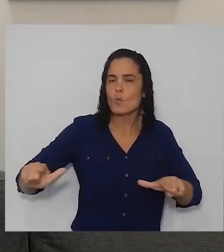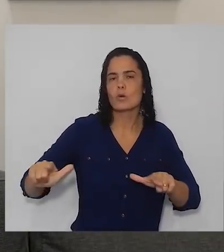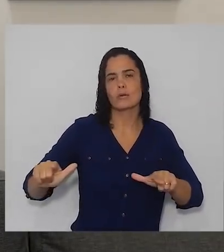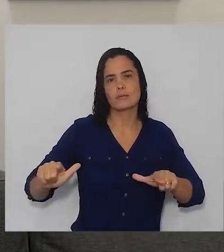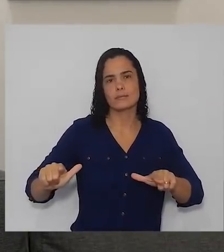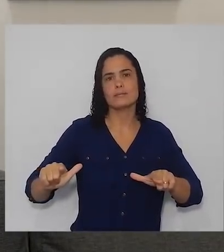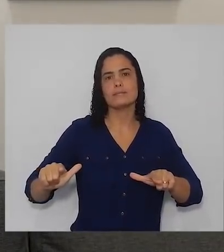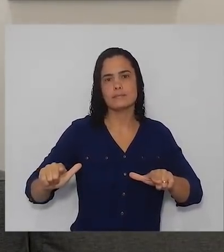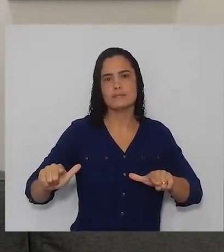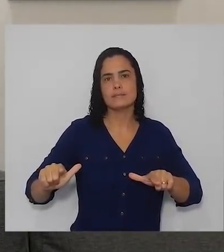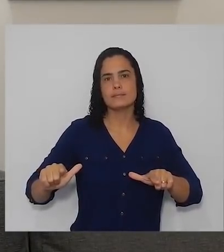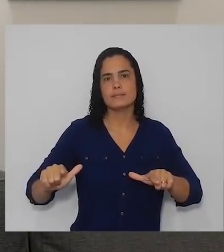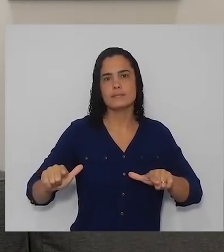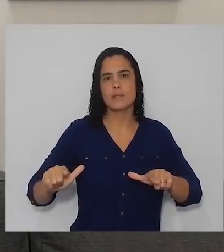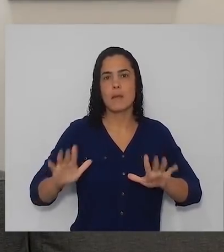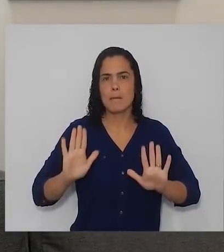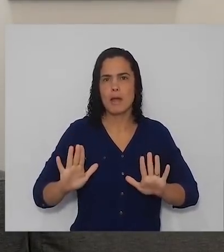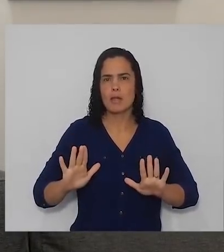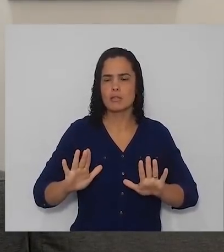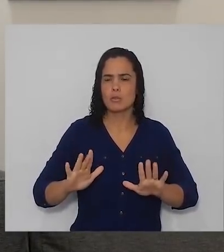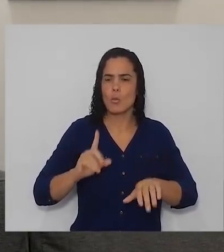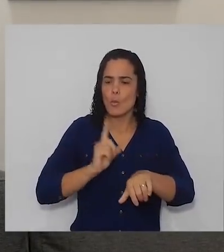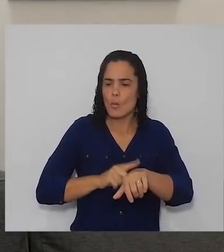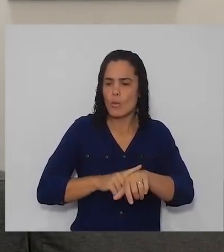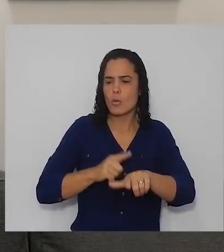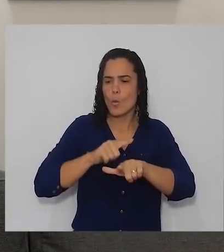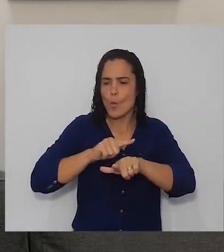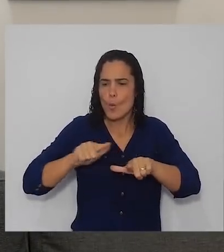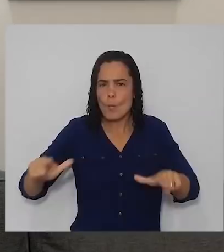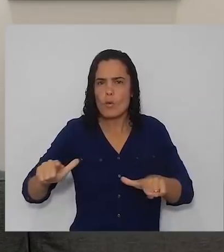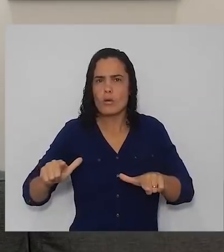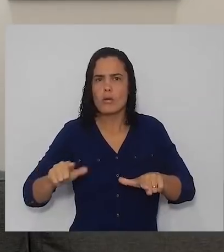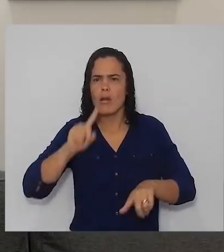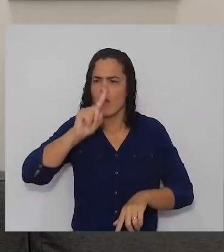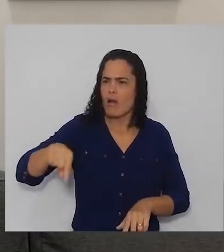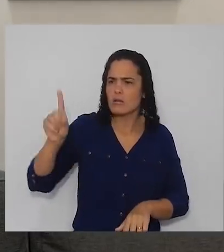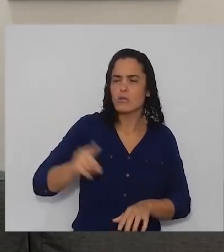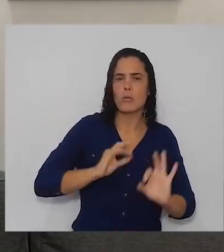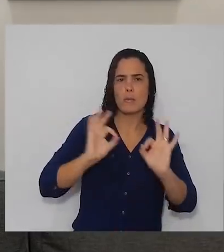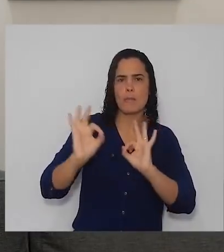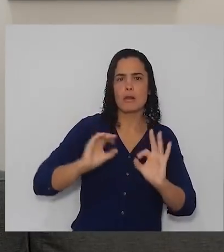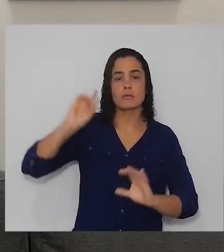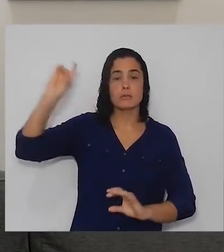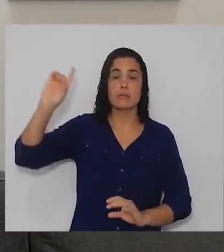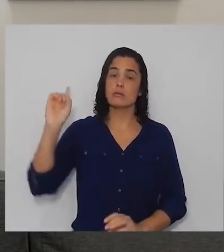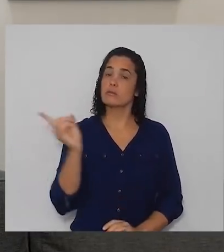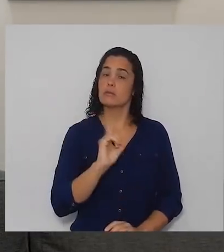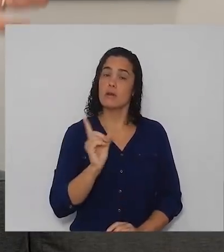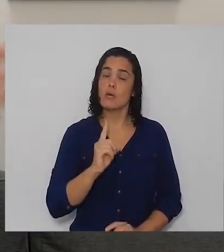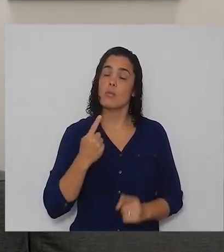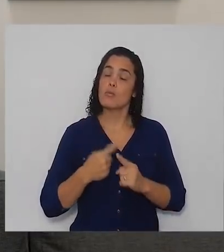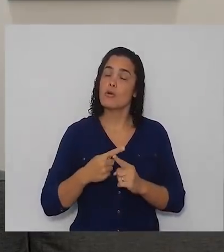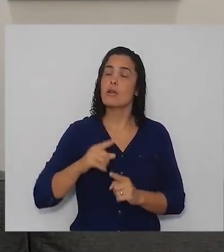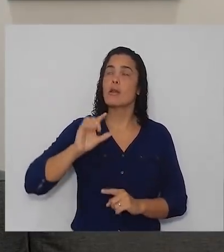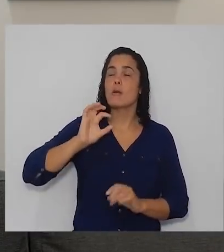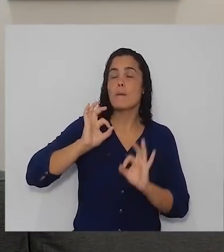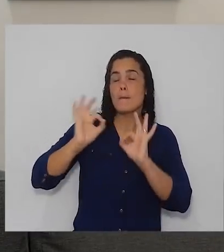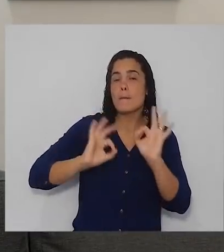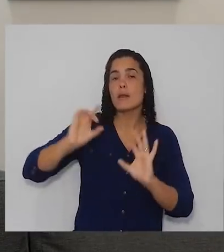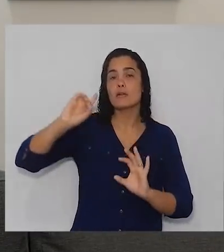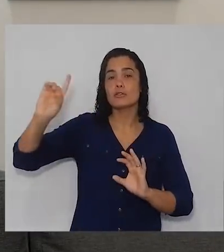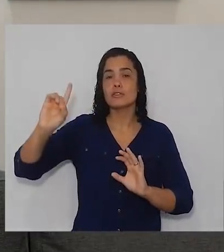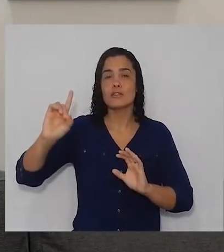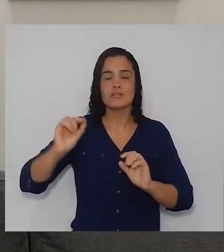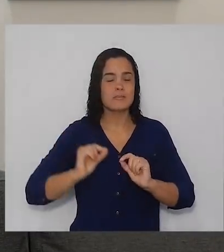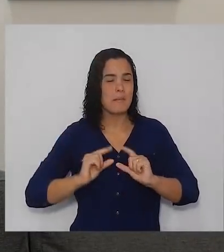de Deus, que são muito maiores, são muito mais extensos, fazem parte de um todo muito mais amplo do